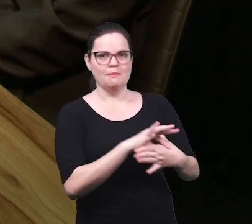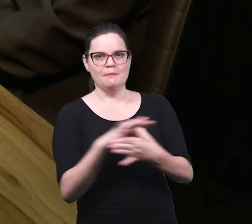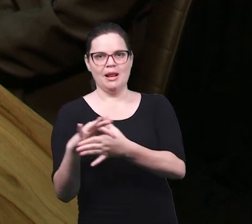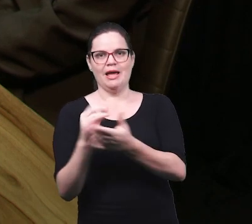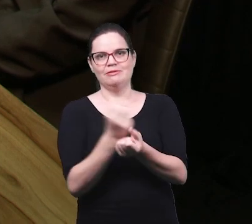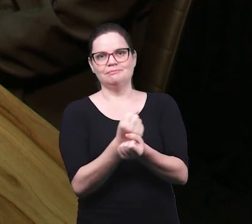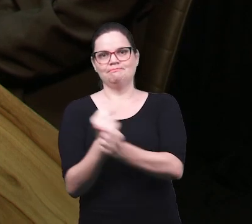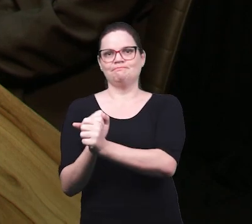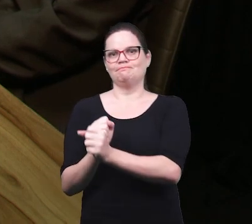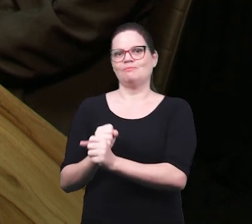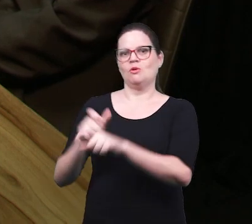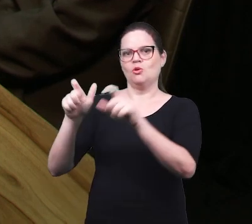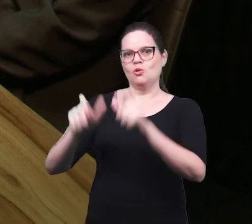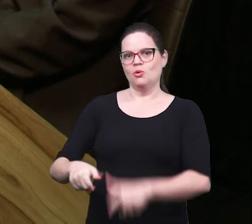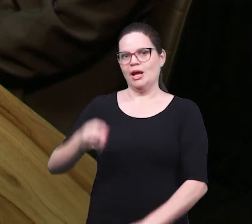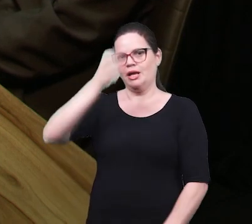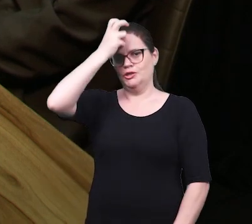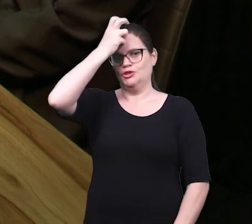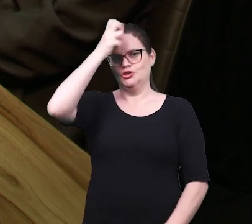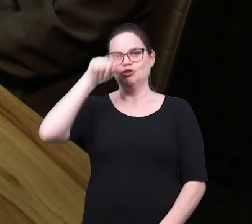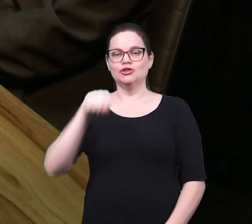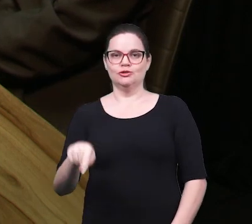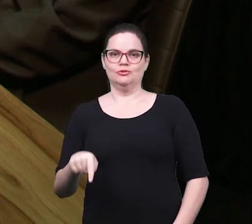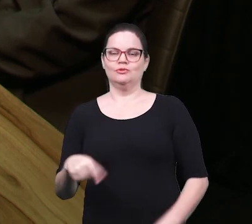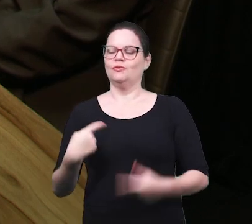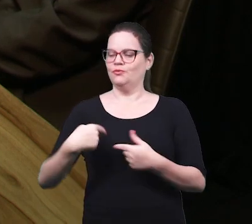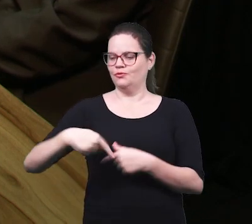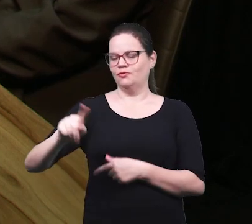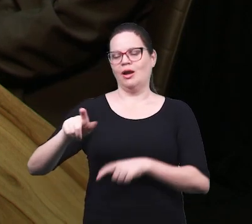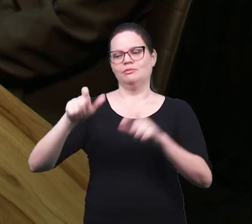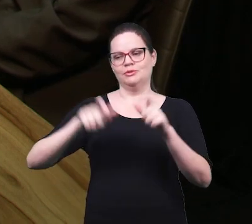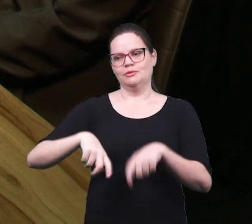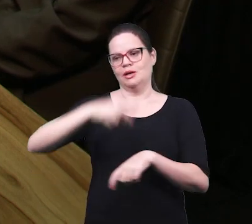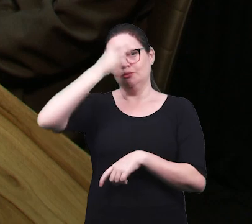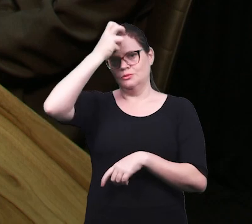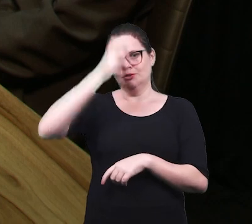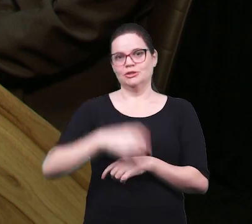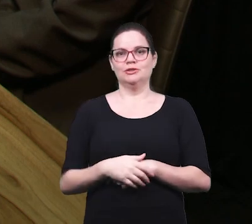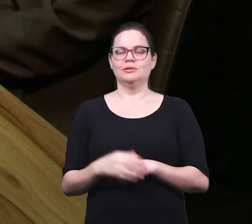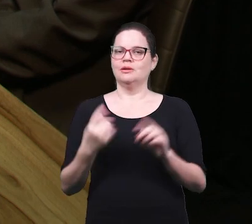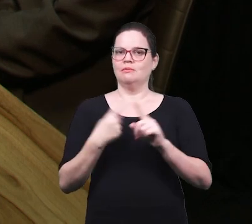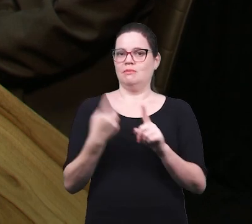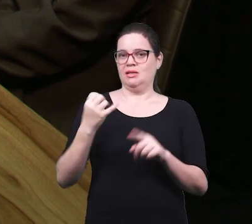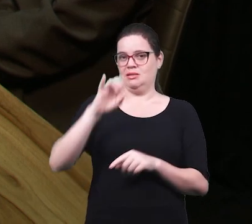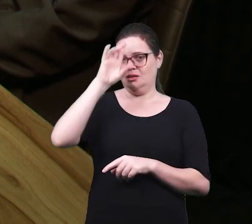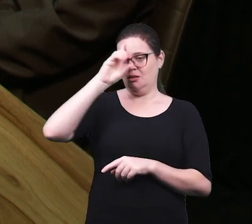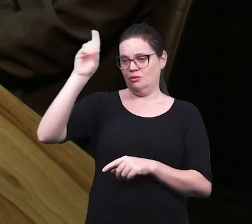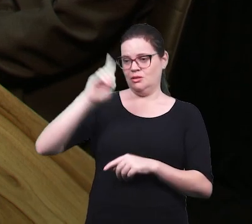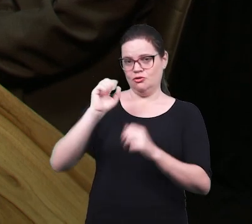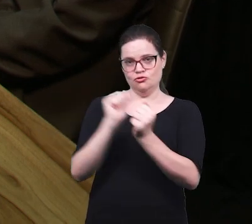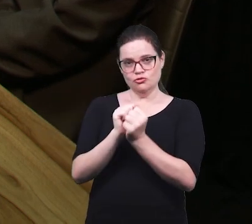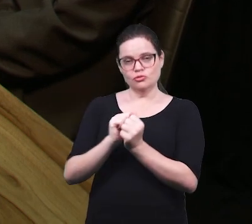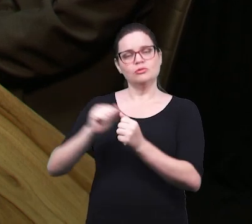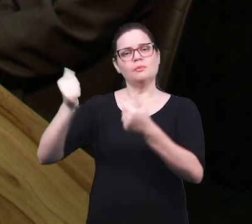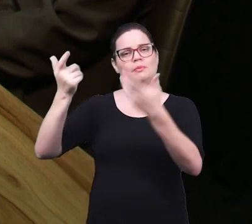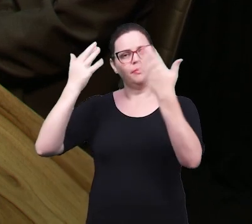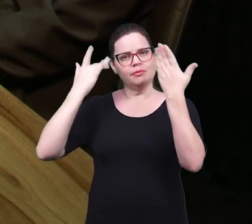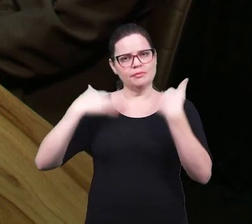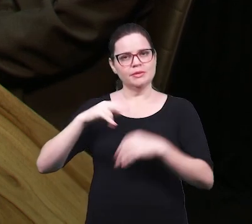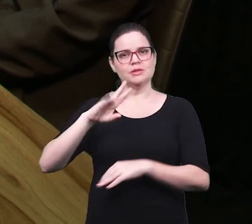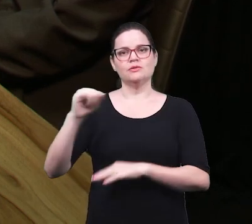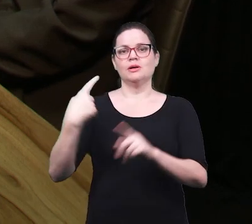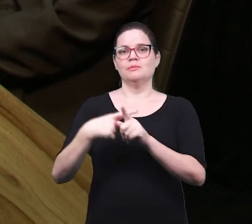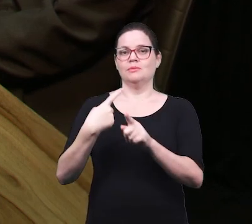agora está no Egito. Eu costumo dizer assim, quando Deus está conosco, você pode estar até no Egito, que Ele vai te abençoar, aonde você